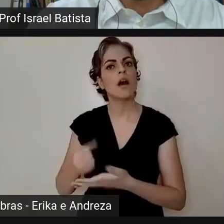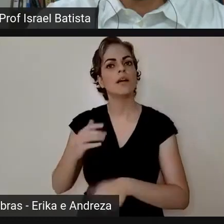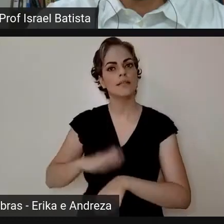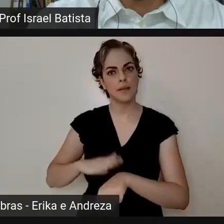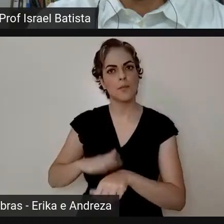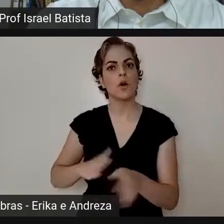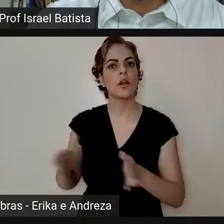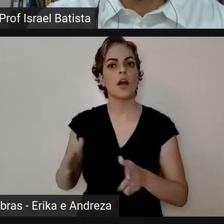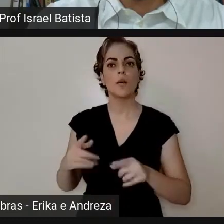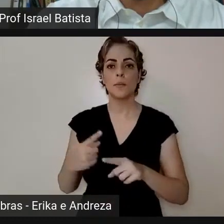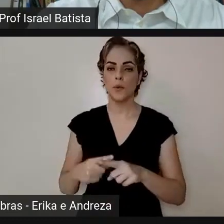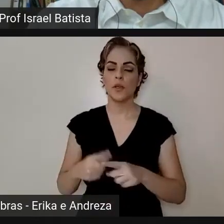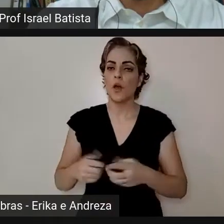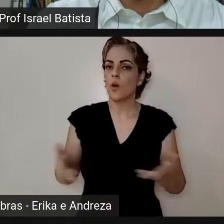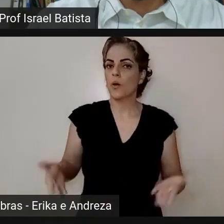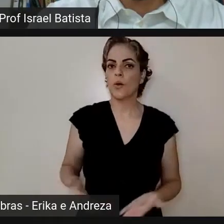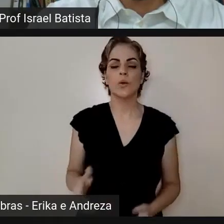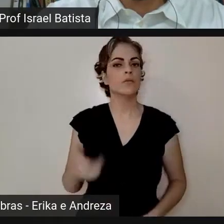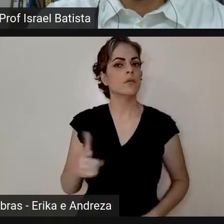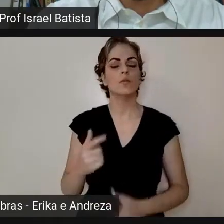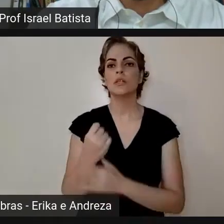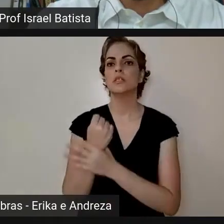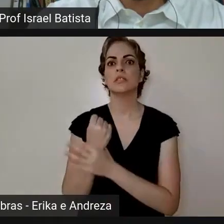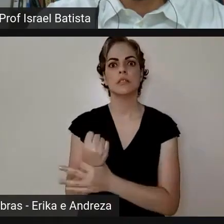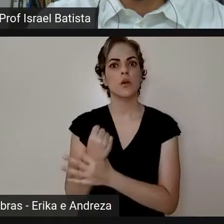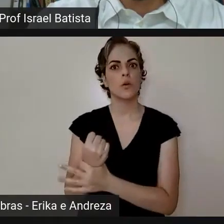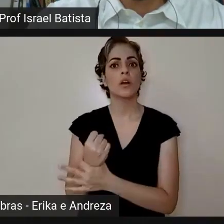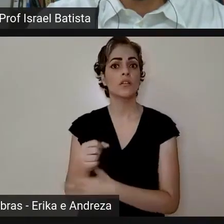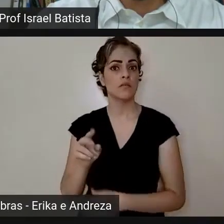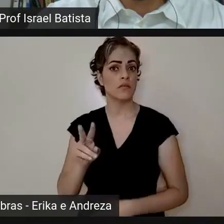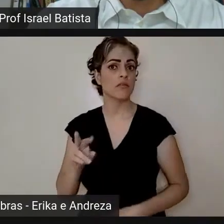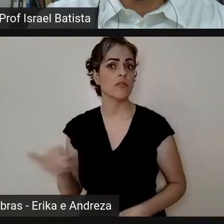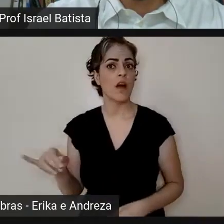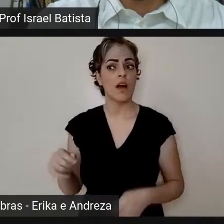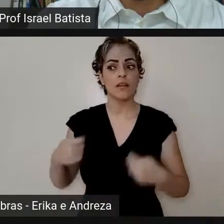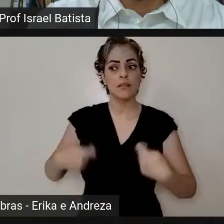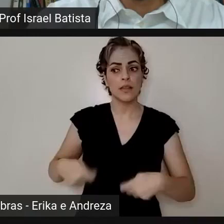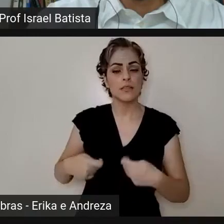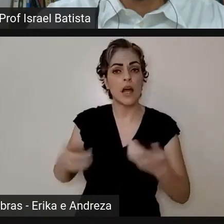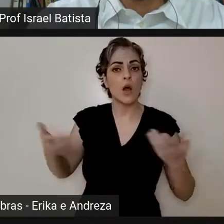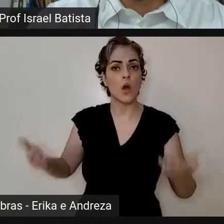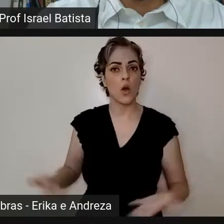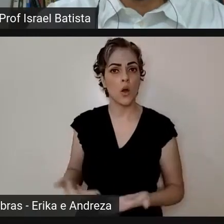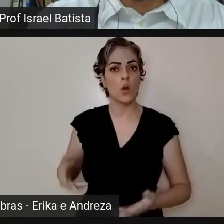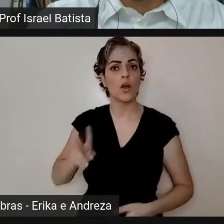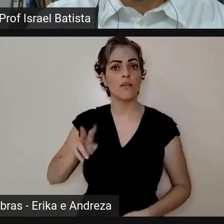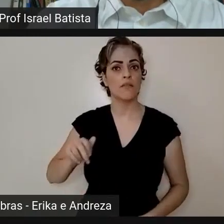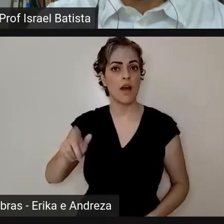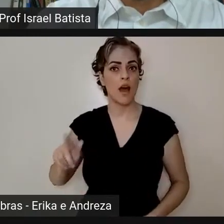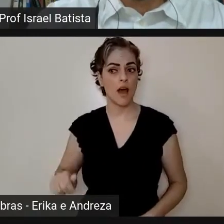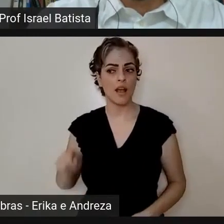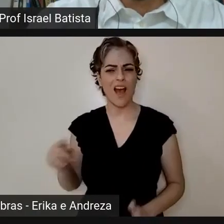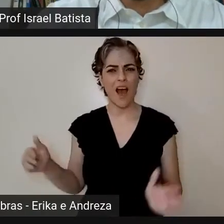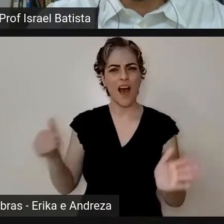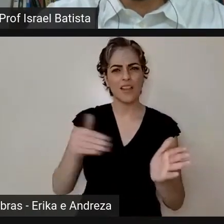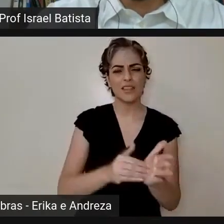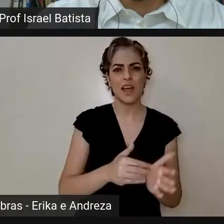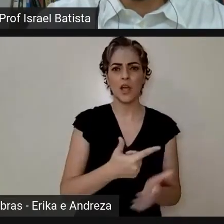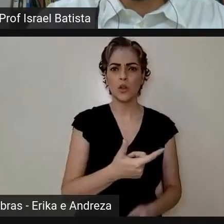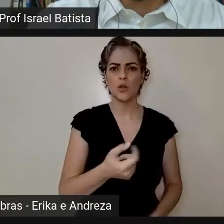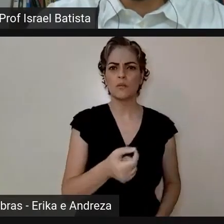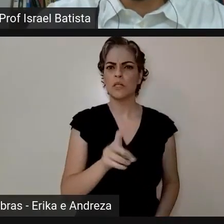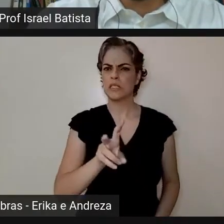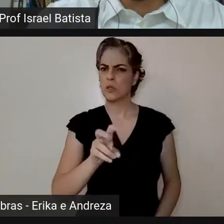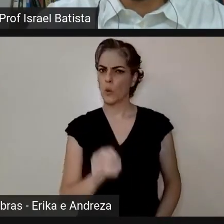que a necessidade de uma vaga em 2020 vai permanecer até 2050, que é quando essa vaga vai